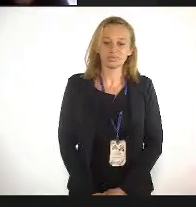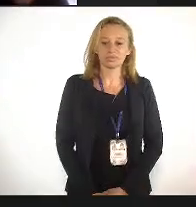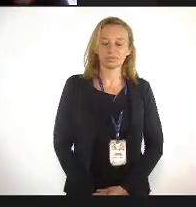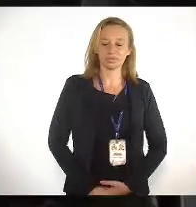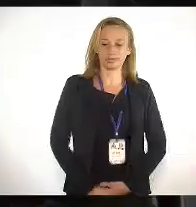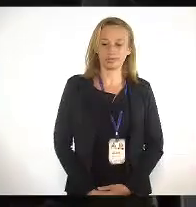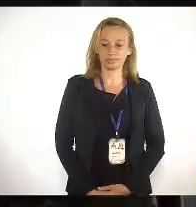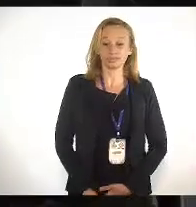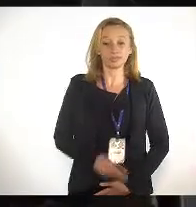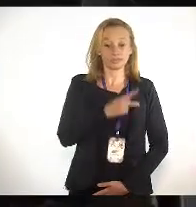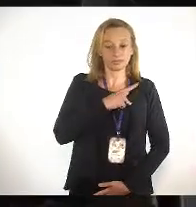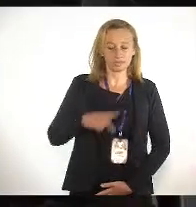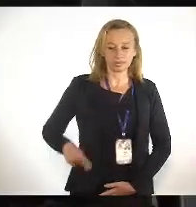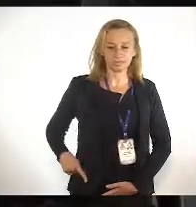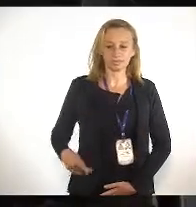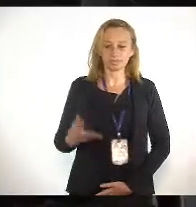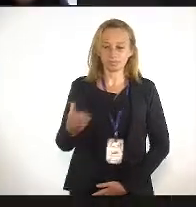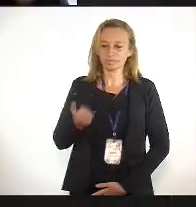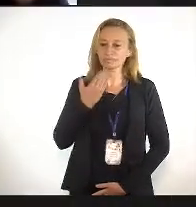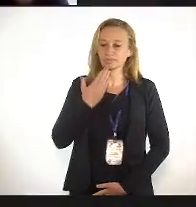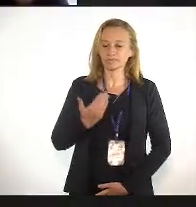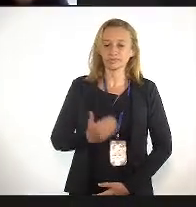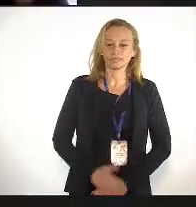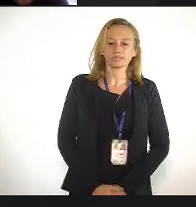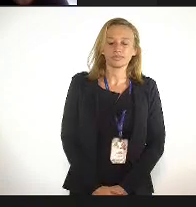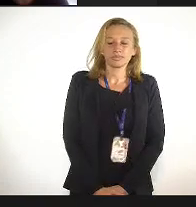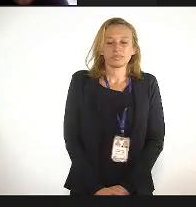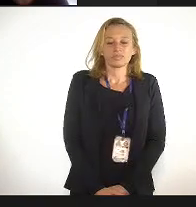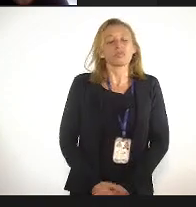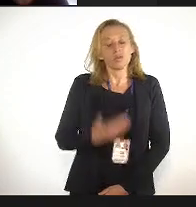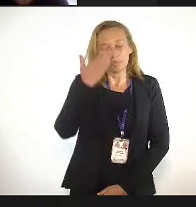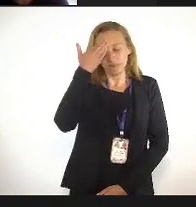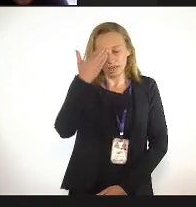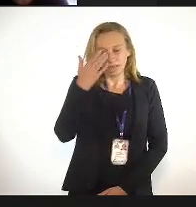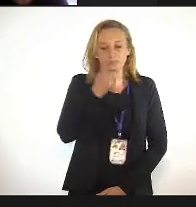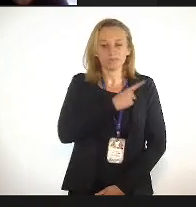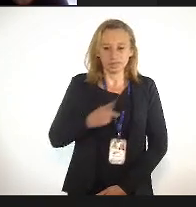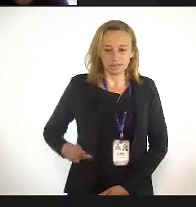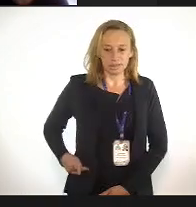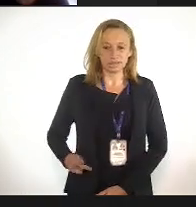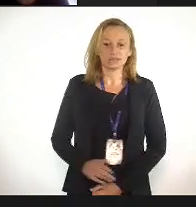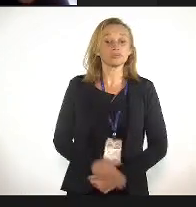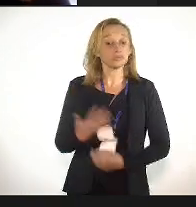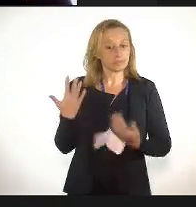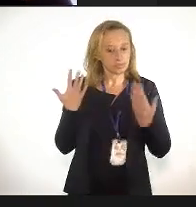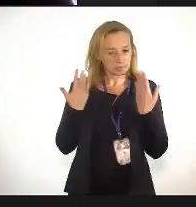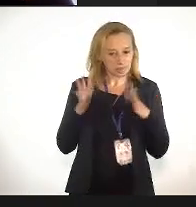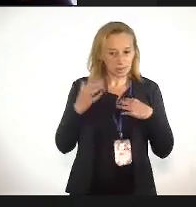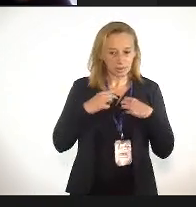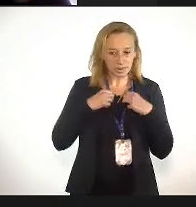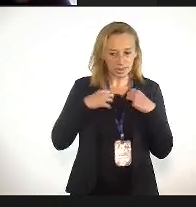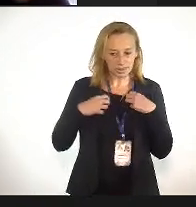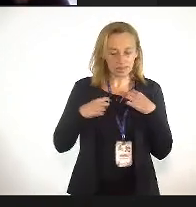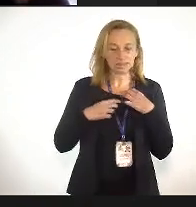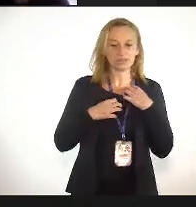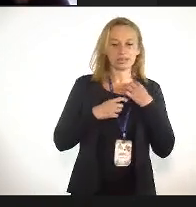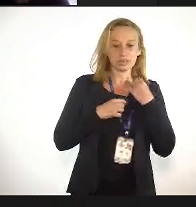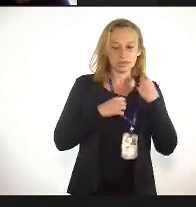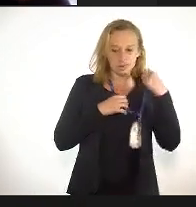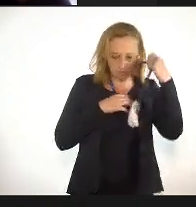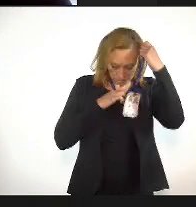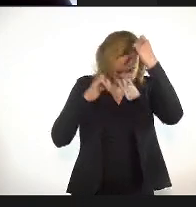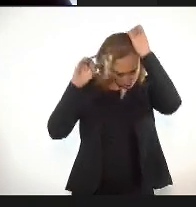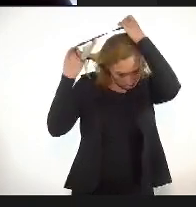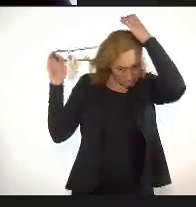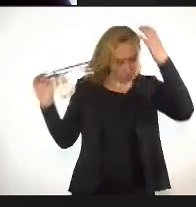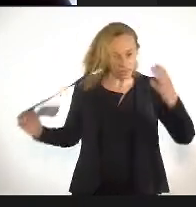Presidência defere pedido de Vossa Excelência. Muito obrigado, presidente. Parabéns, é meritório o projeto do nobre